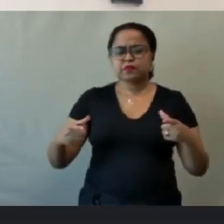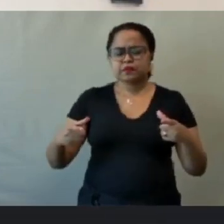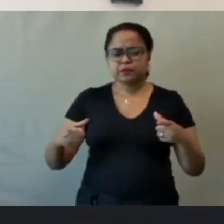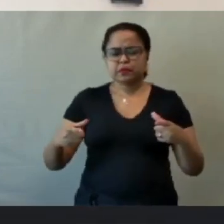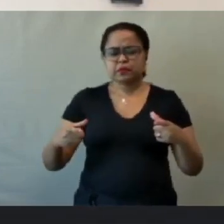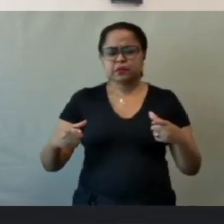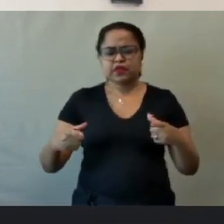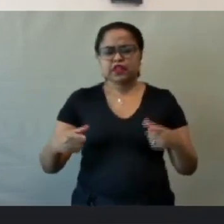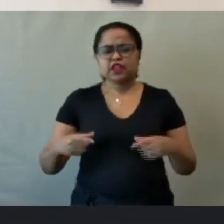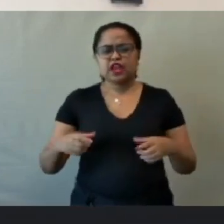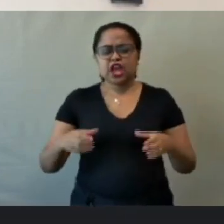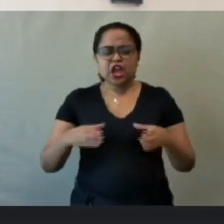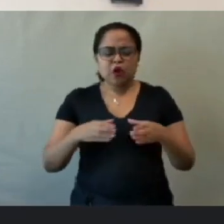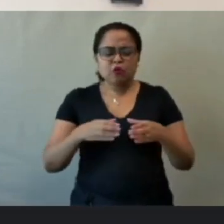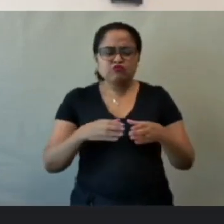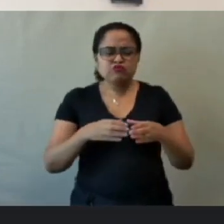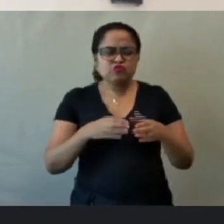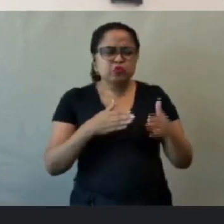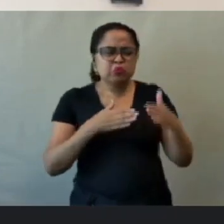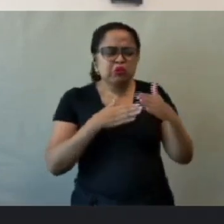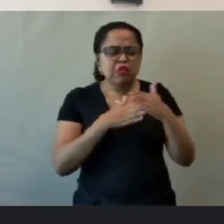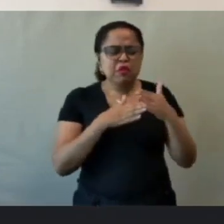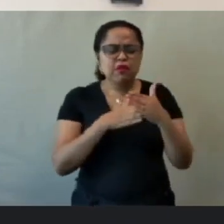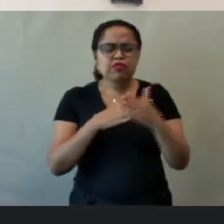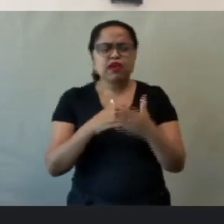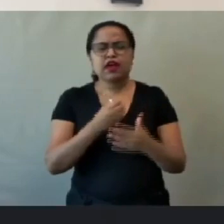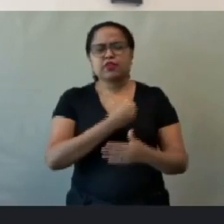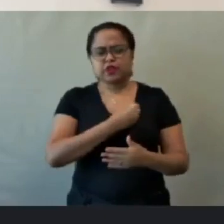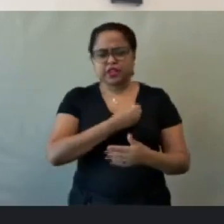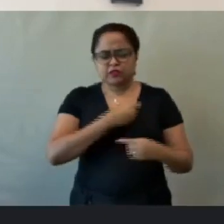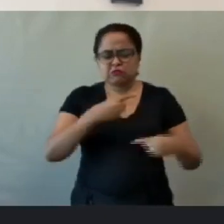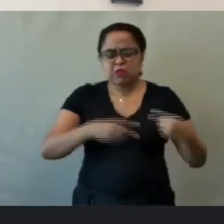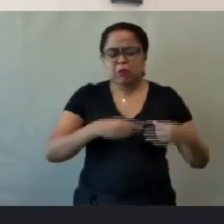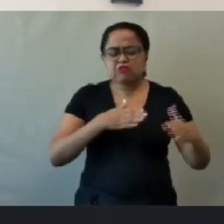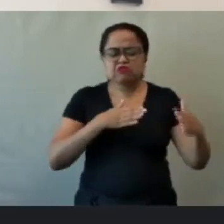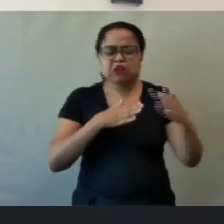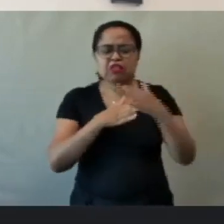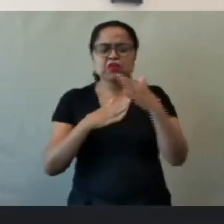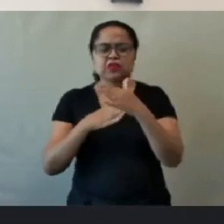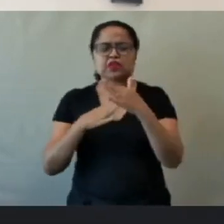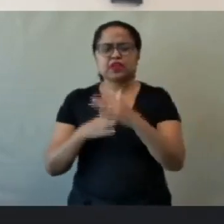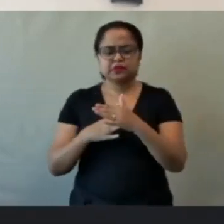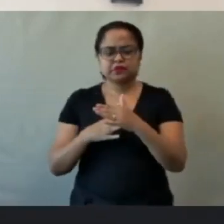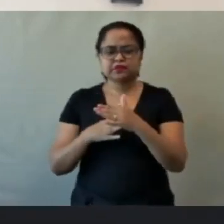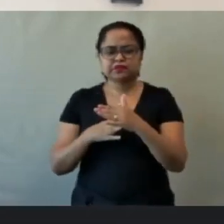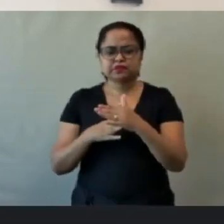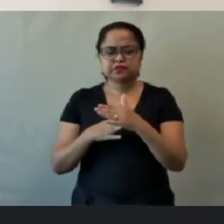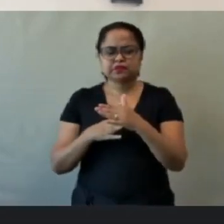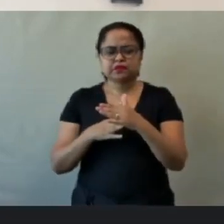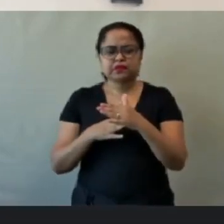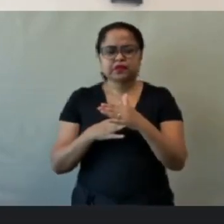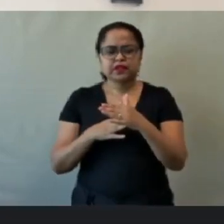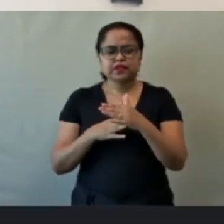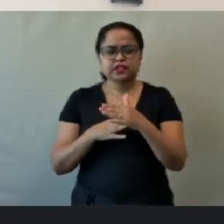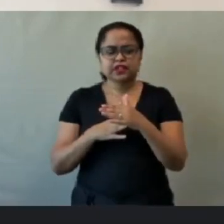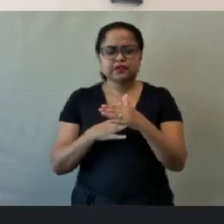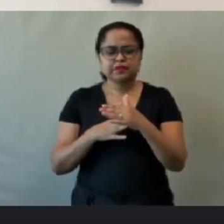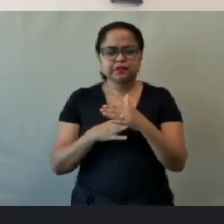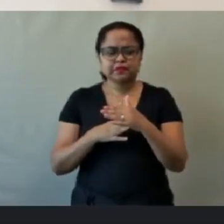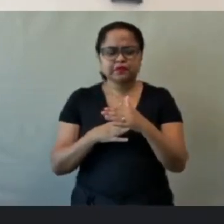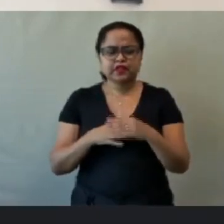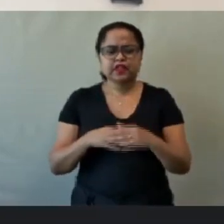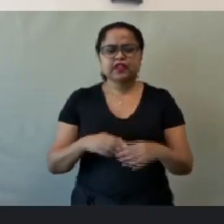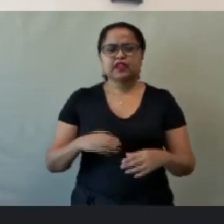número limitado, o debate ainda fica limitado. E o que eu acho que a gente precisa de fazer, Cida,